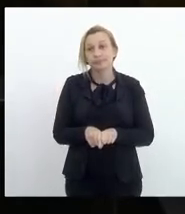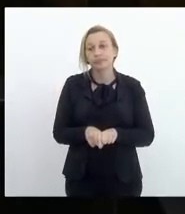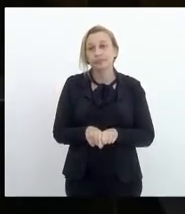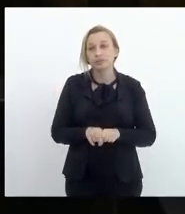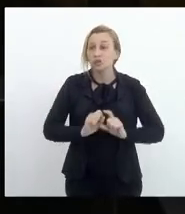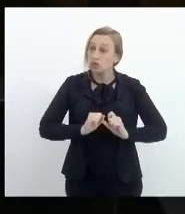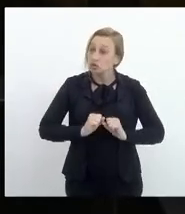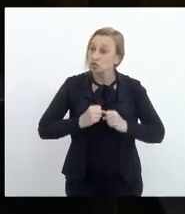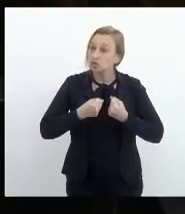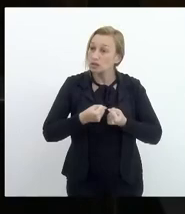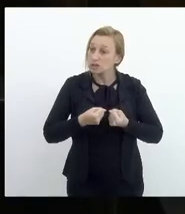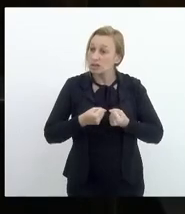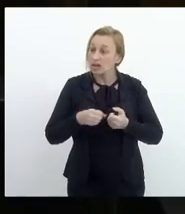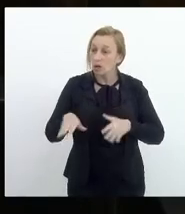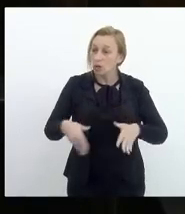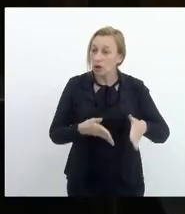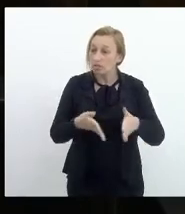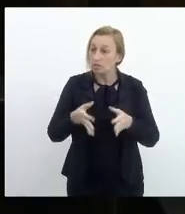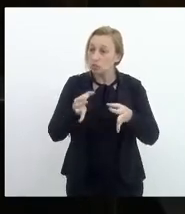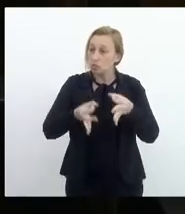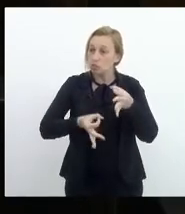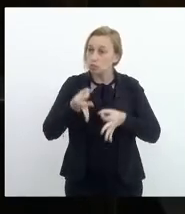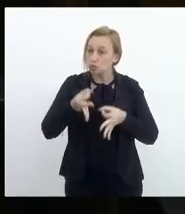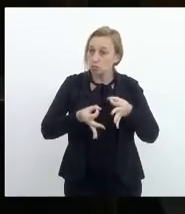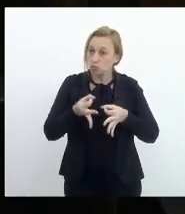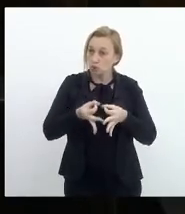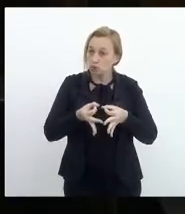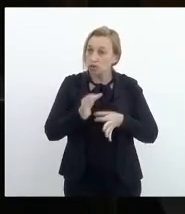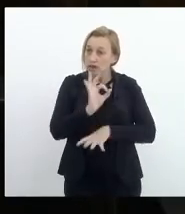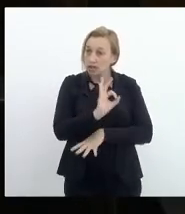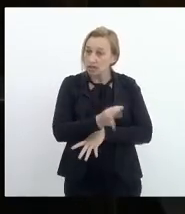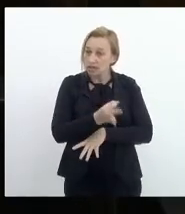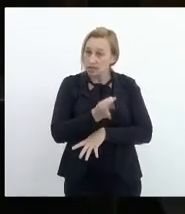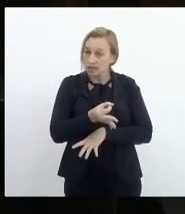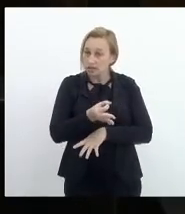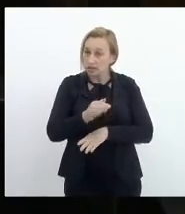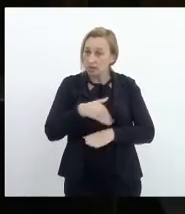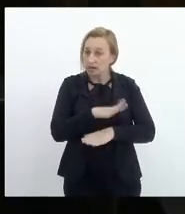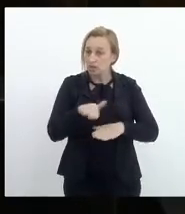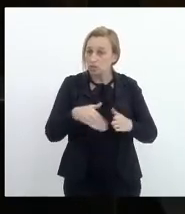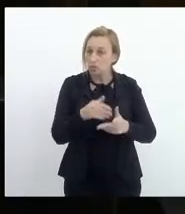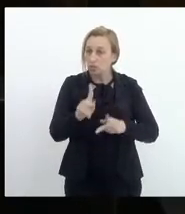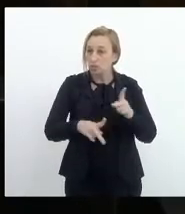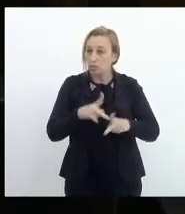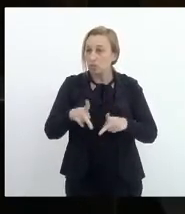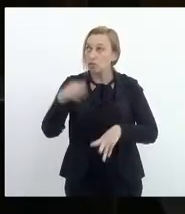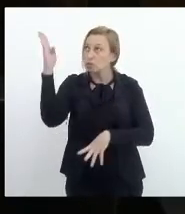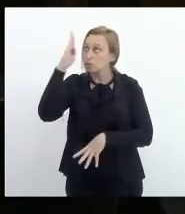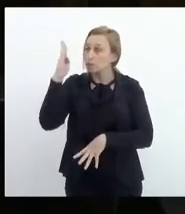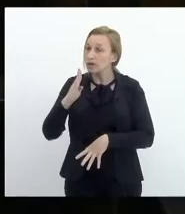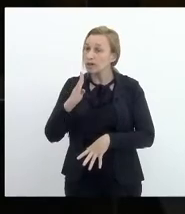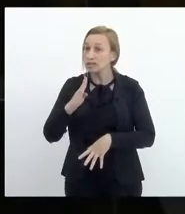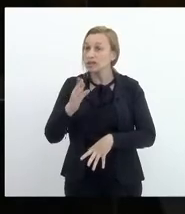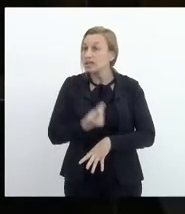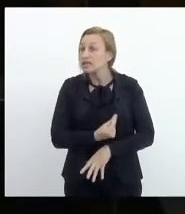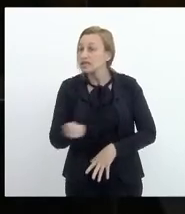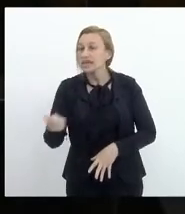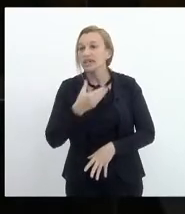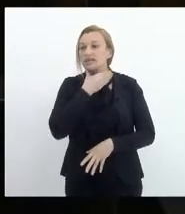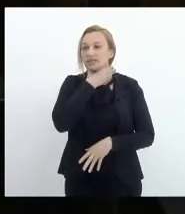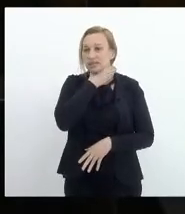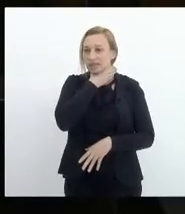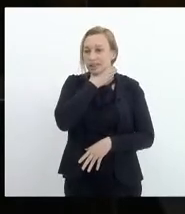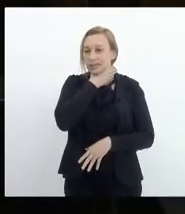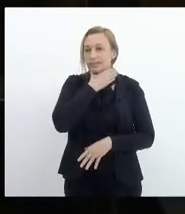um caminho justo há de positivo para população brasileira para sair dessa